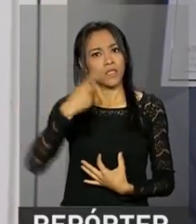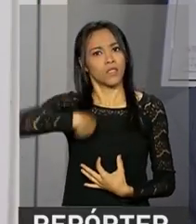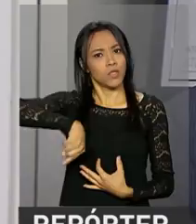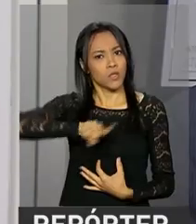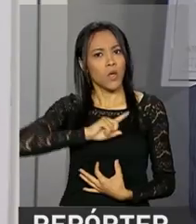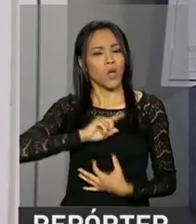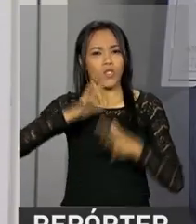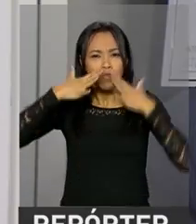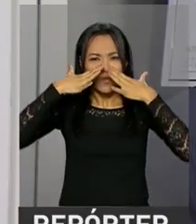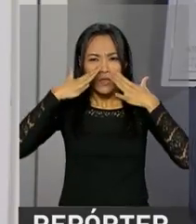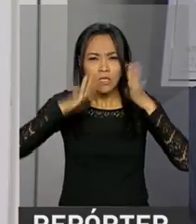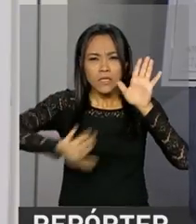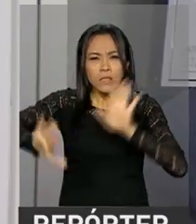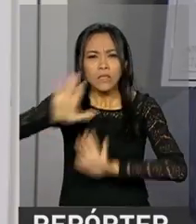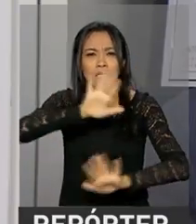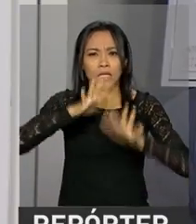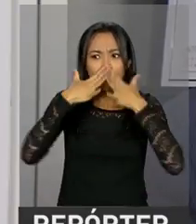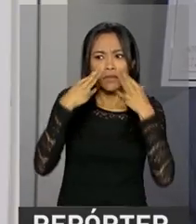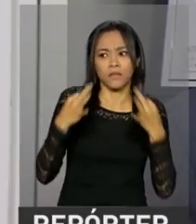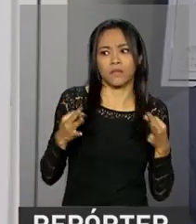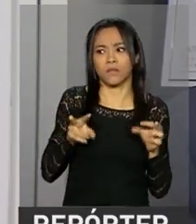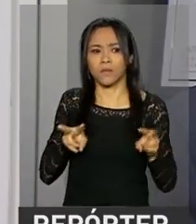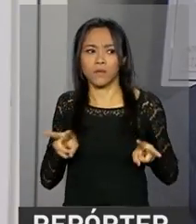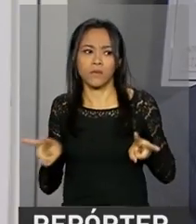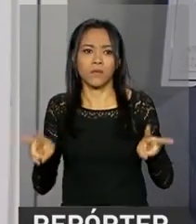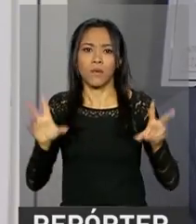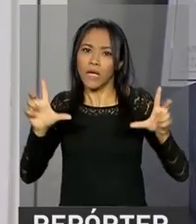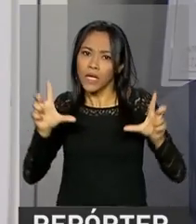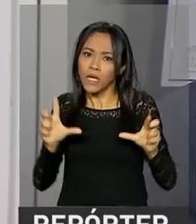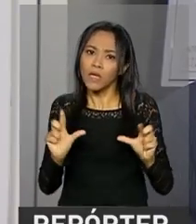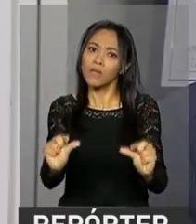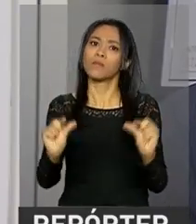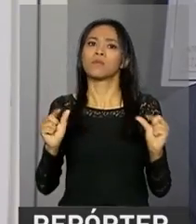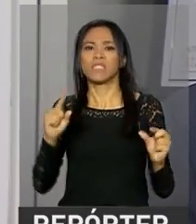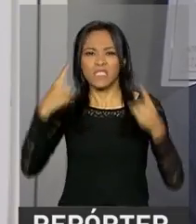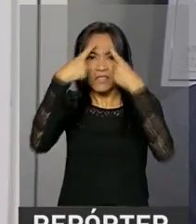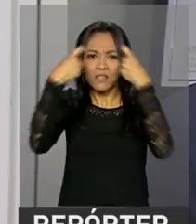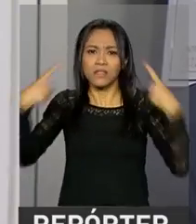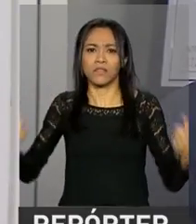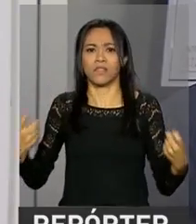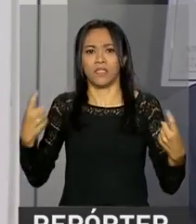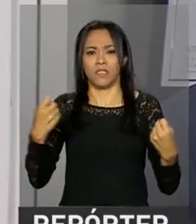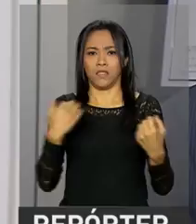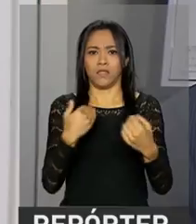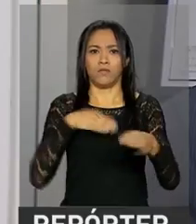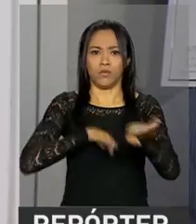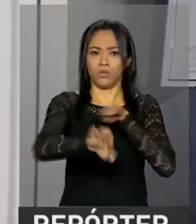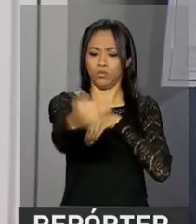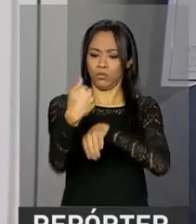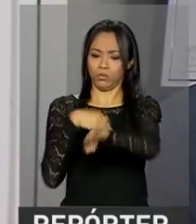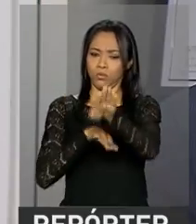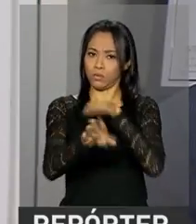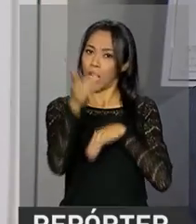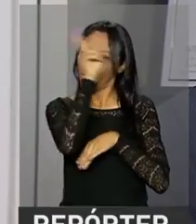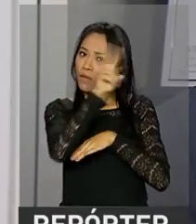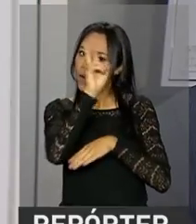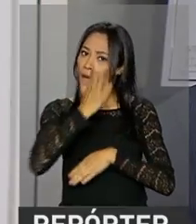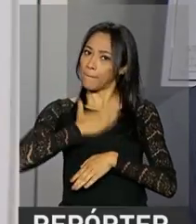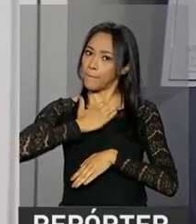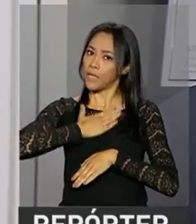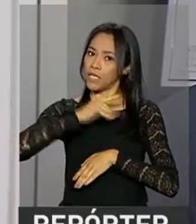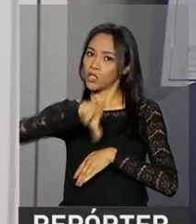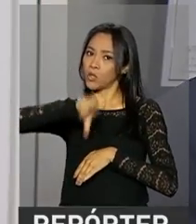estamos focando a nossa atenção em reduzir essa acidentalidade lembrem se sempre que a minha escolha